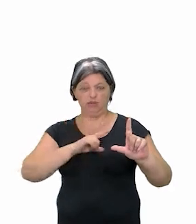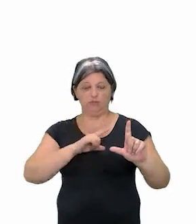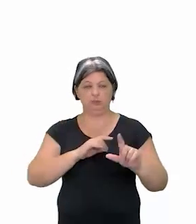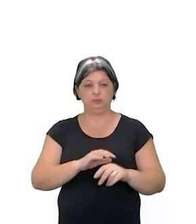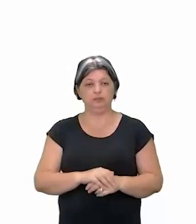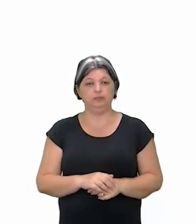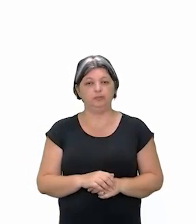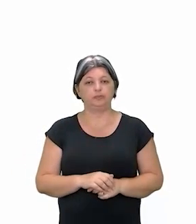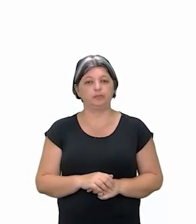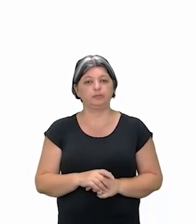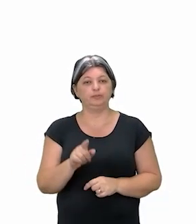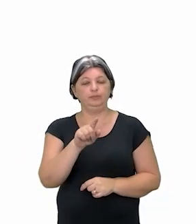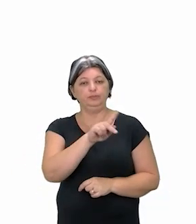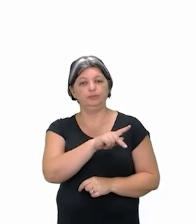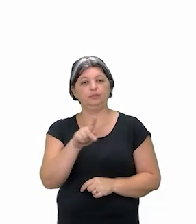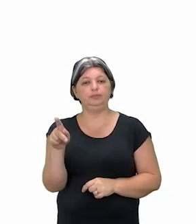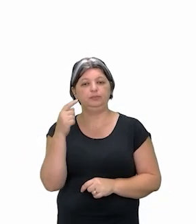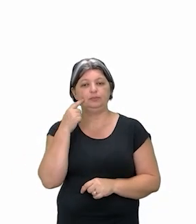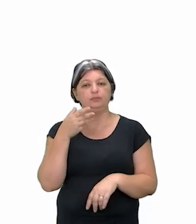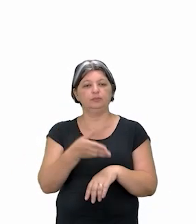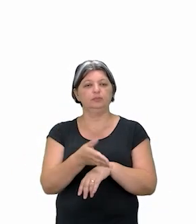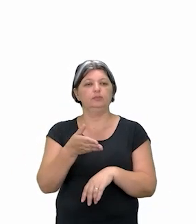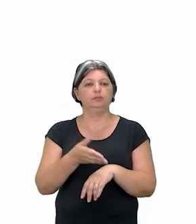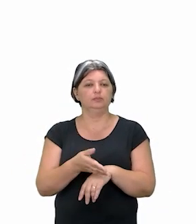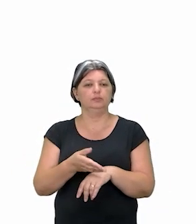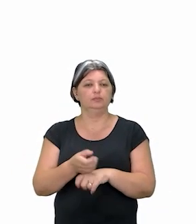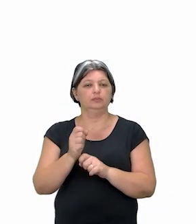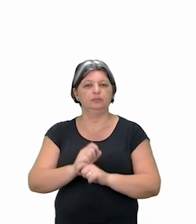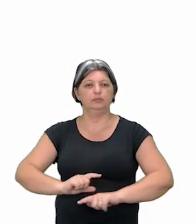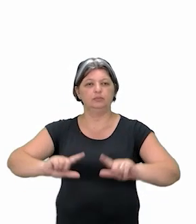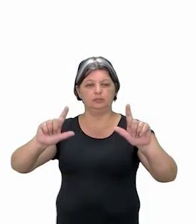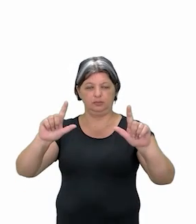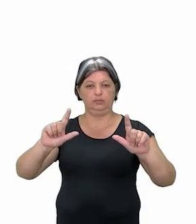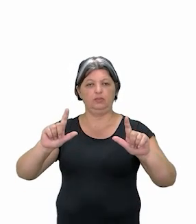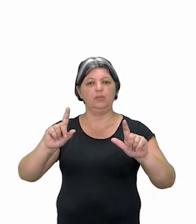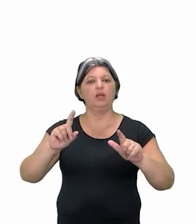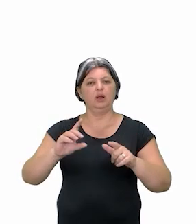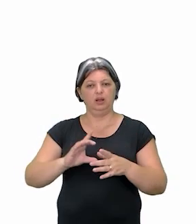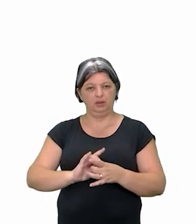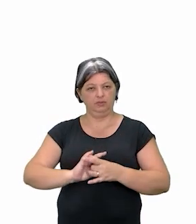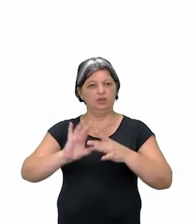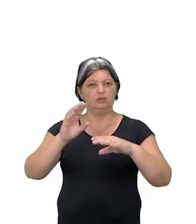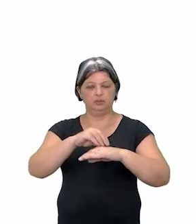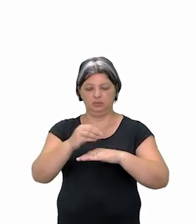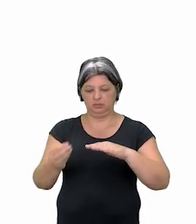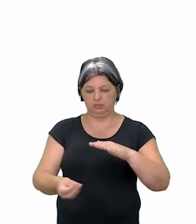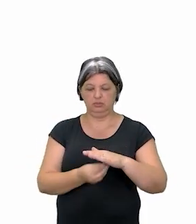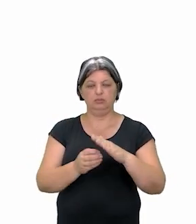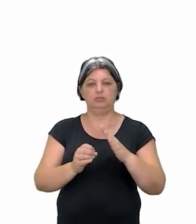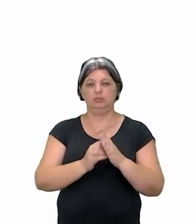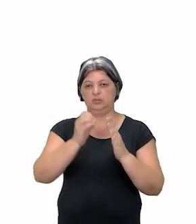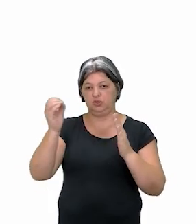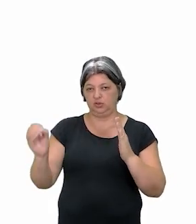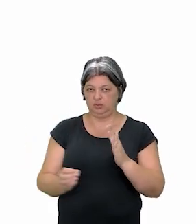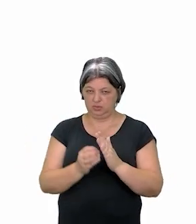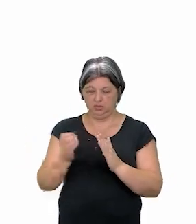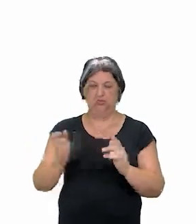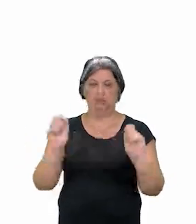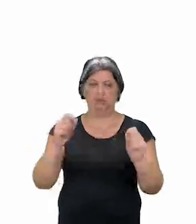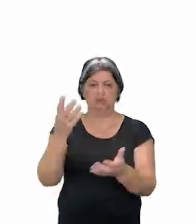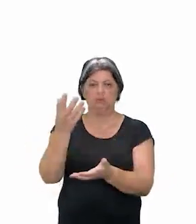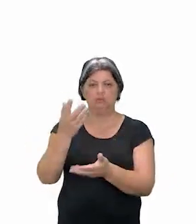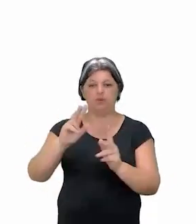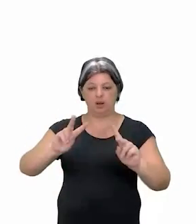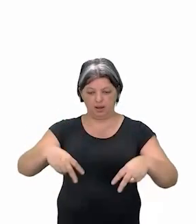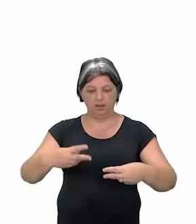vocês, professores que quiserem acessar, essa pauta vai estar disponível lá no Centro de Mídias, então vocês podem baixar, tem o